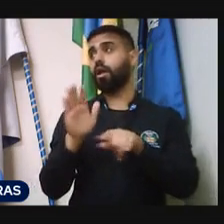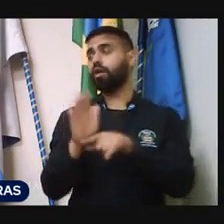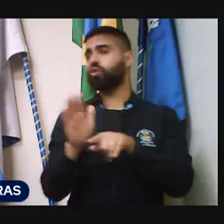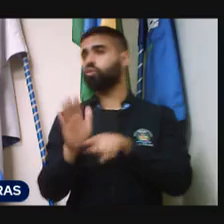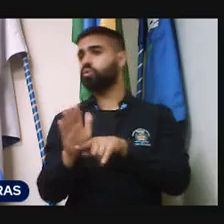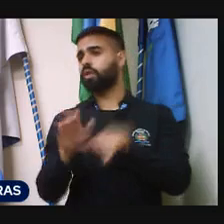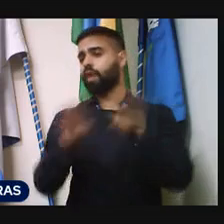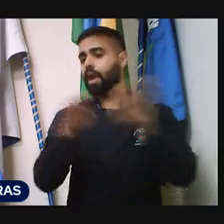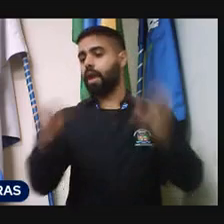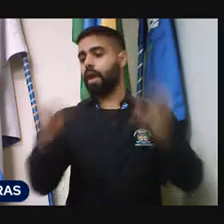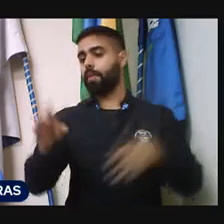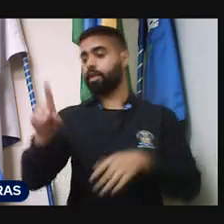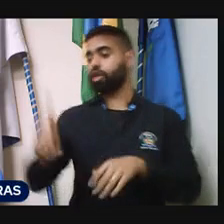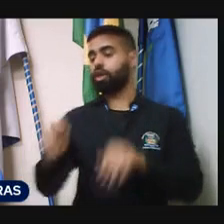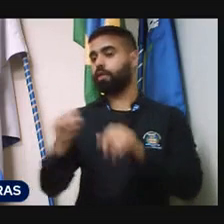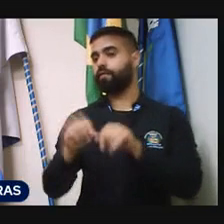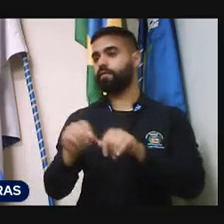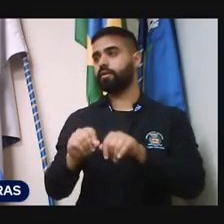Rafael enfim